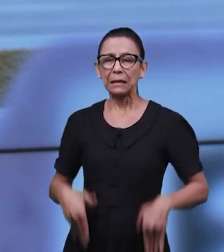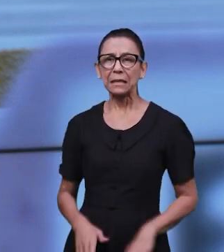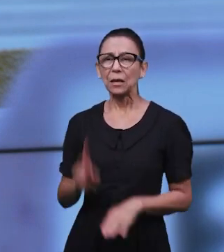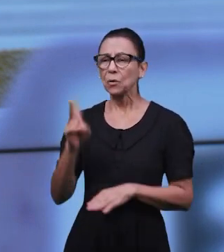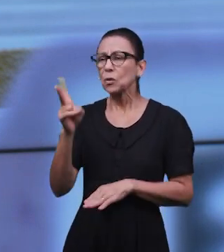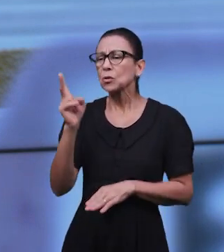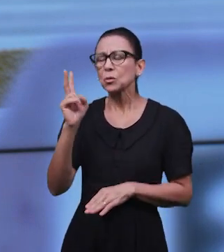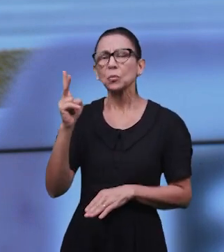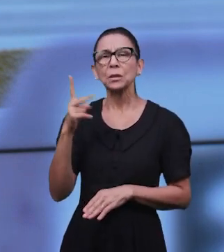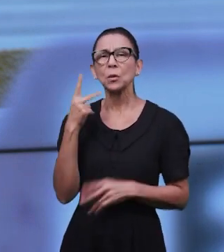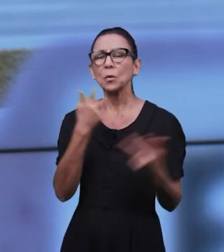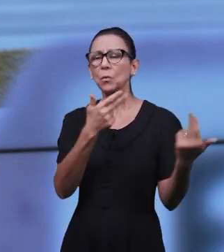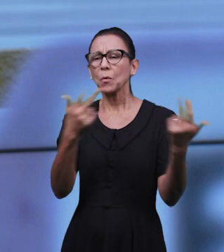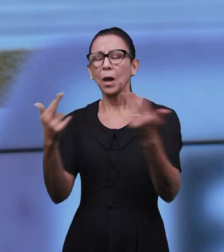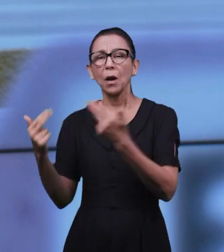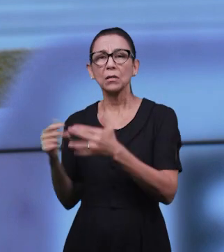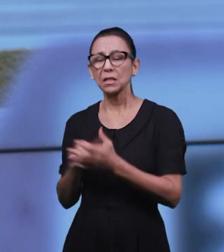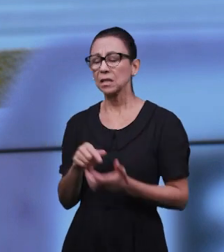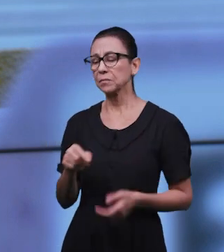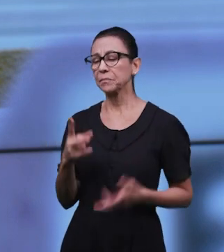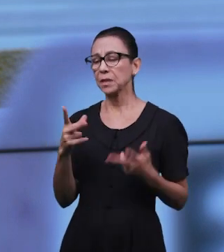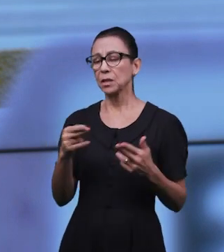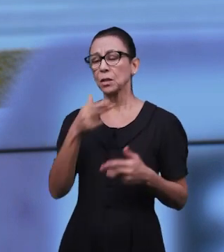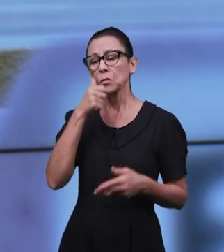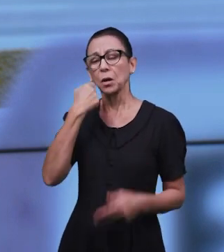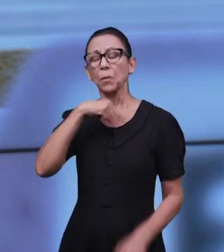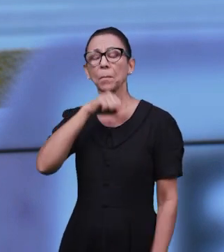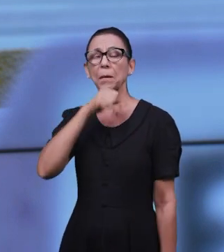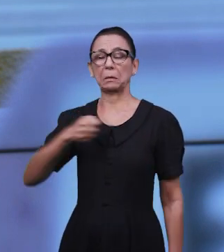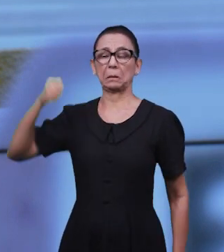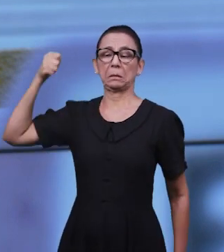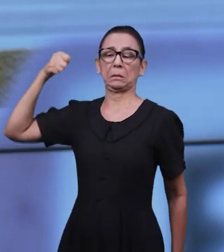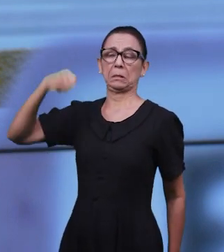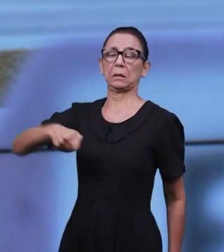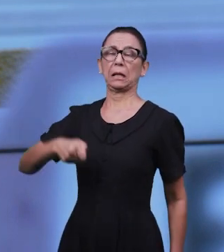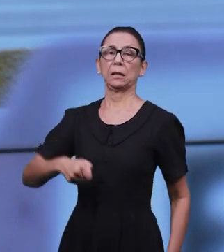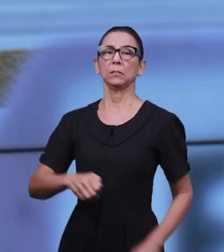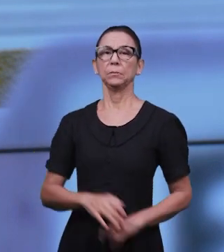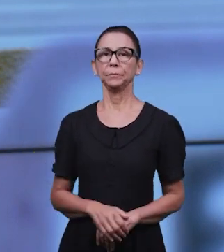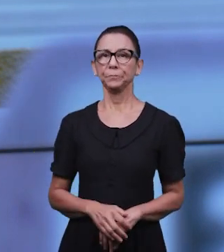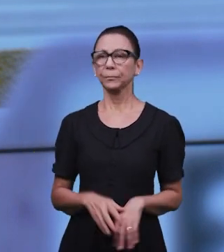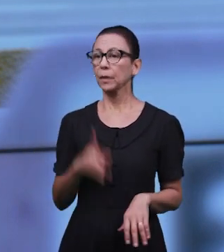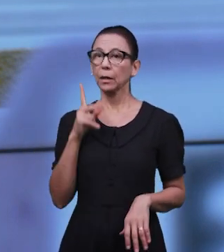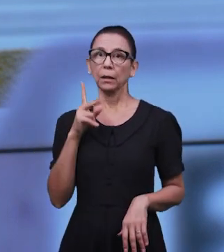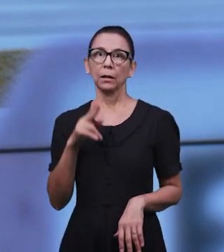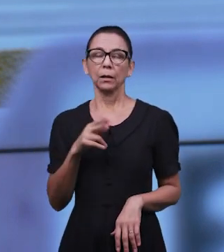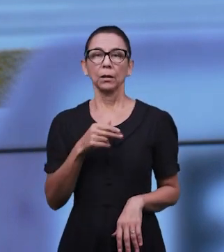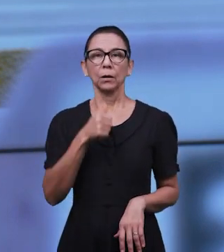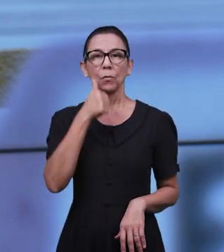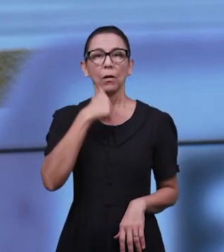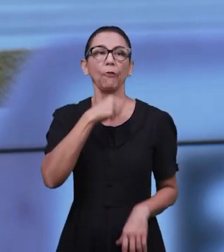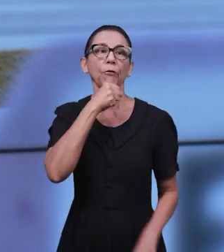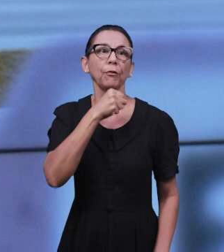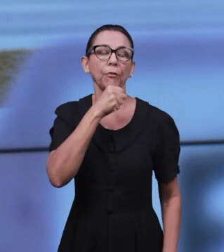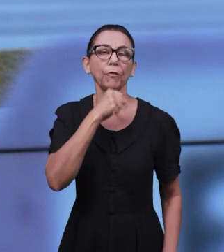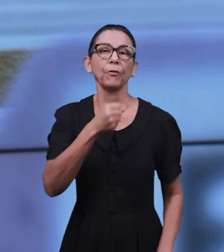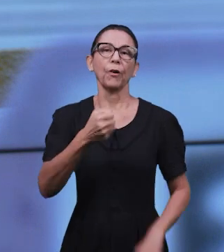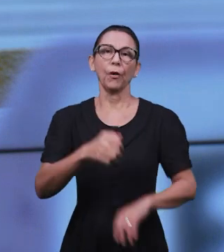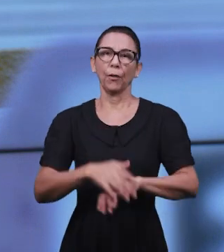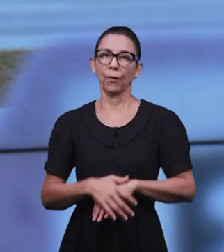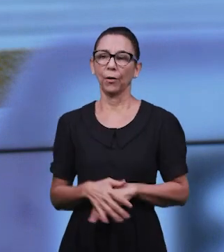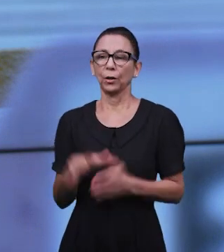assim, é autoritário como o pai, ou essa criança puxou a avó. Apesar de considerarmos a